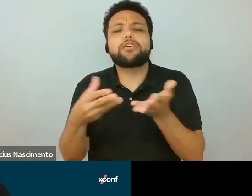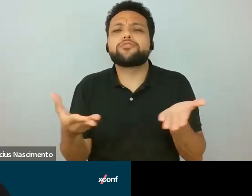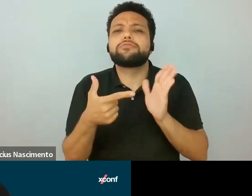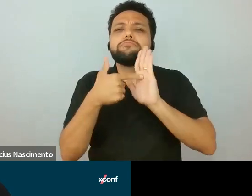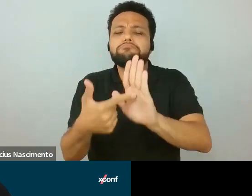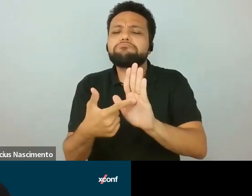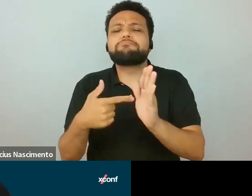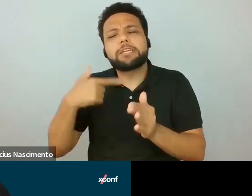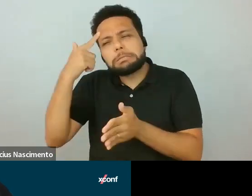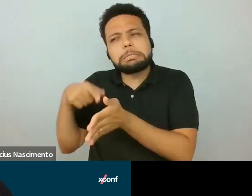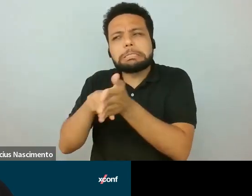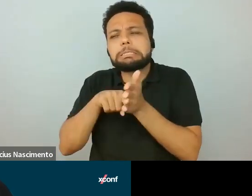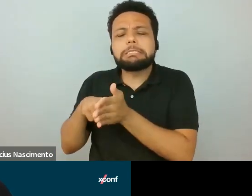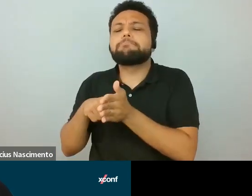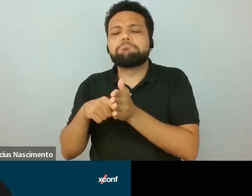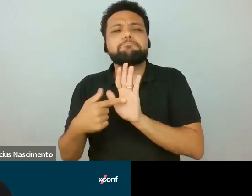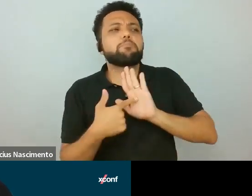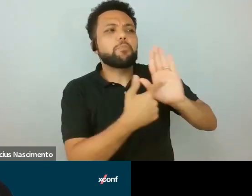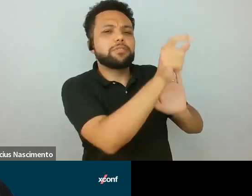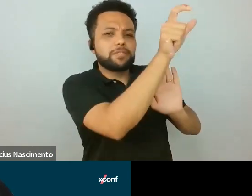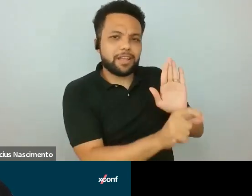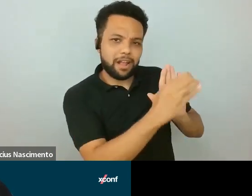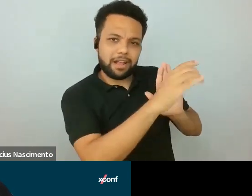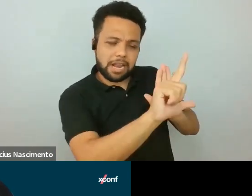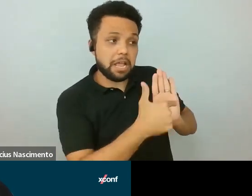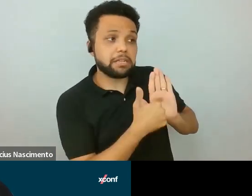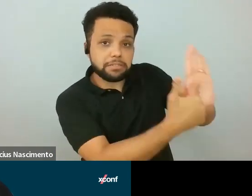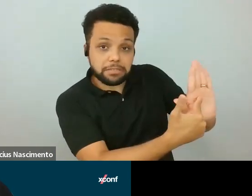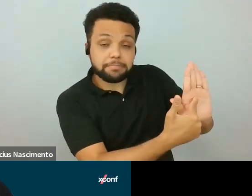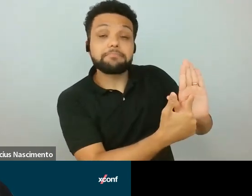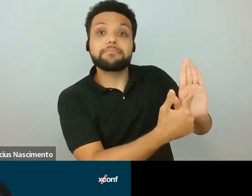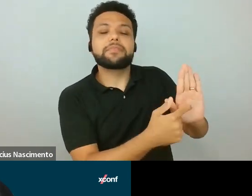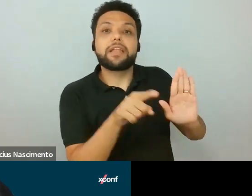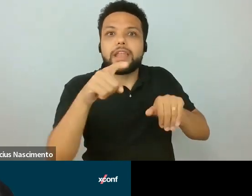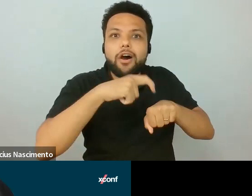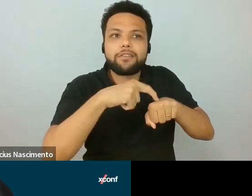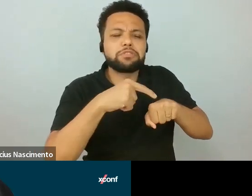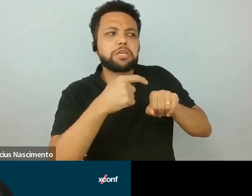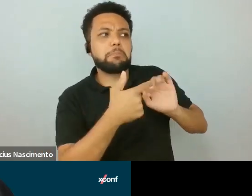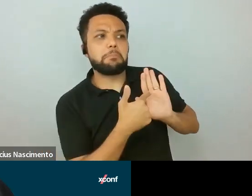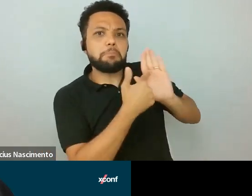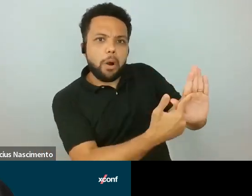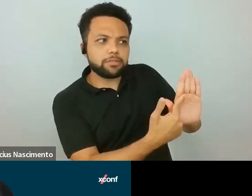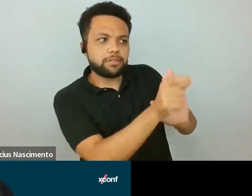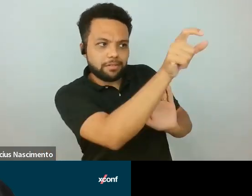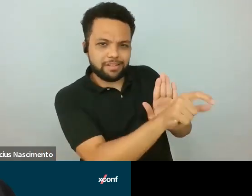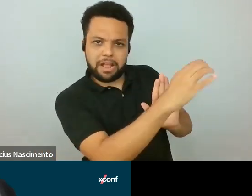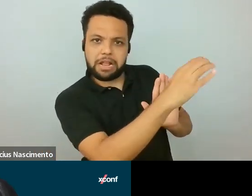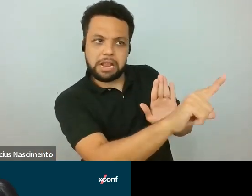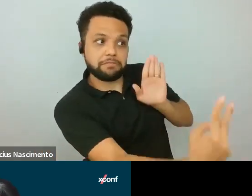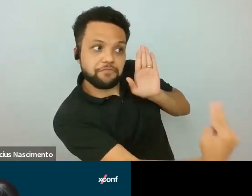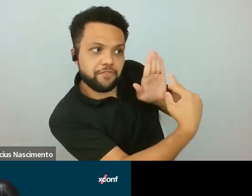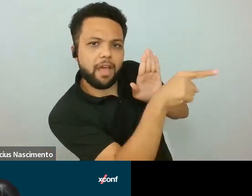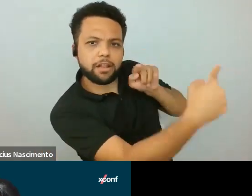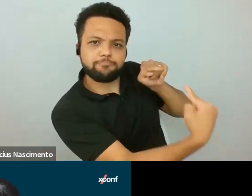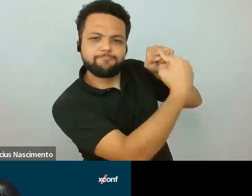para cliente. E quando tu fala para o cliente na linguagem dele, quando tu fala, por exemplo, ao invés de eu falar,